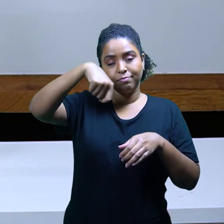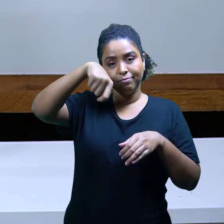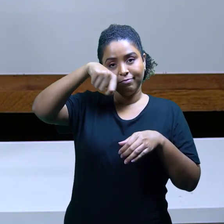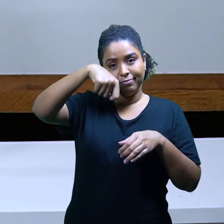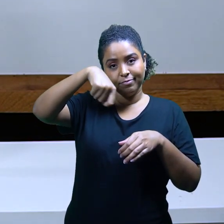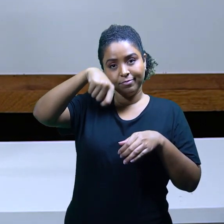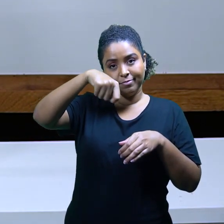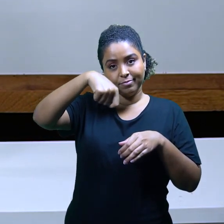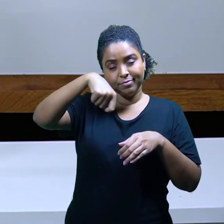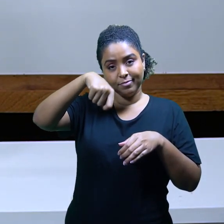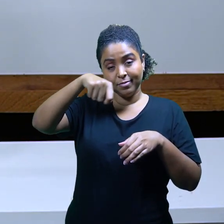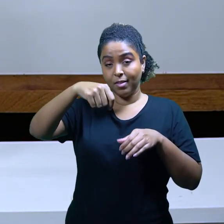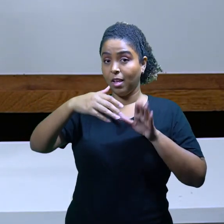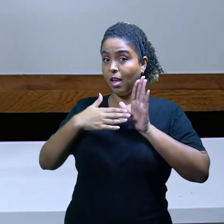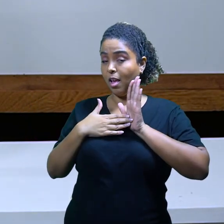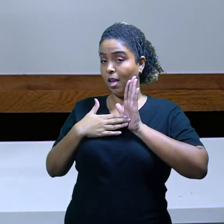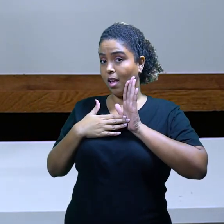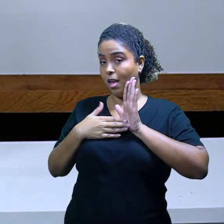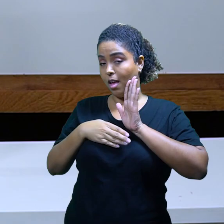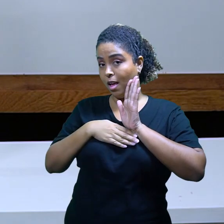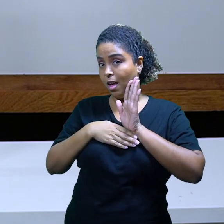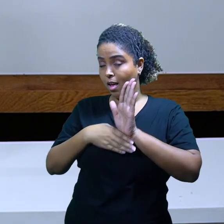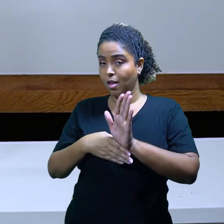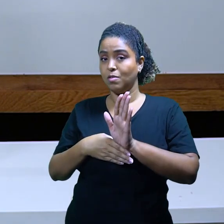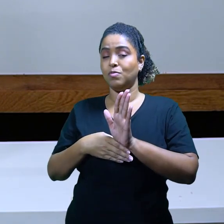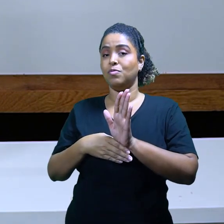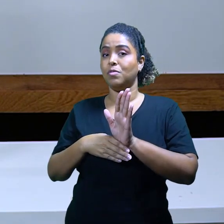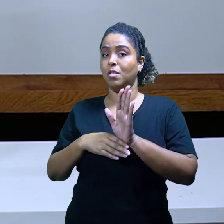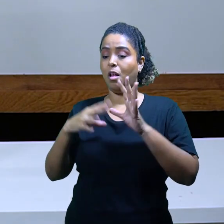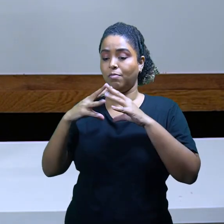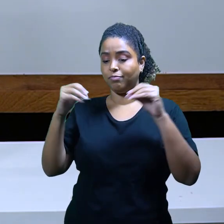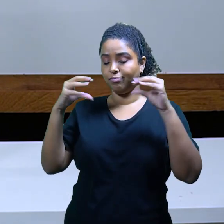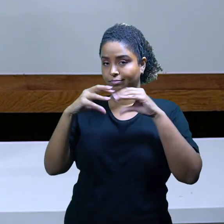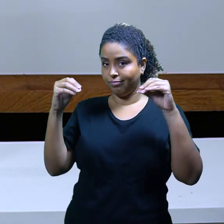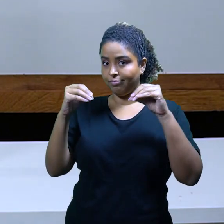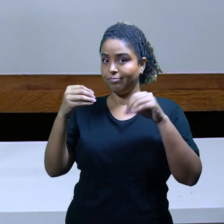uma espátula para te auxiliar na hora de colocar a palha de aço